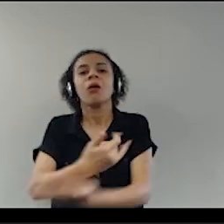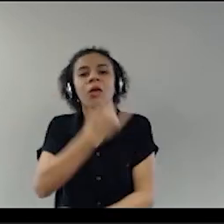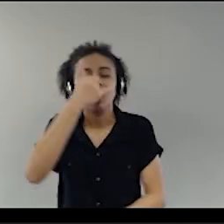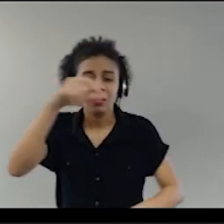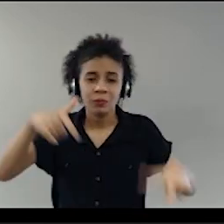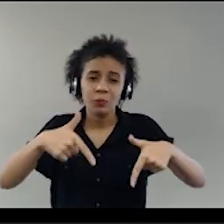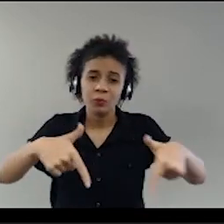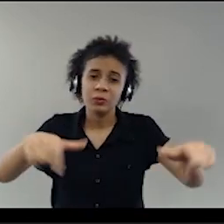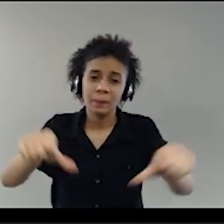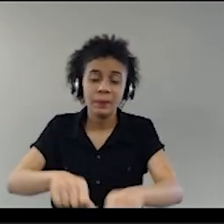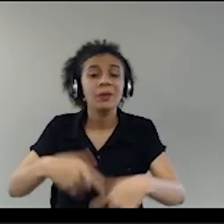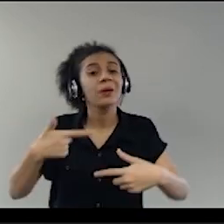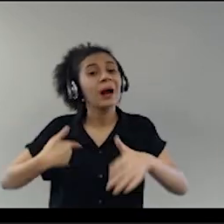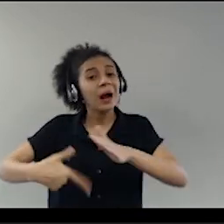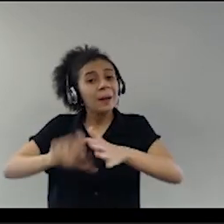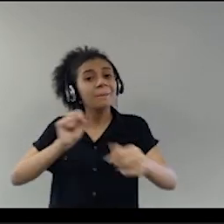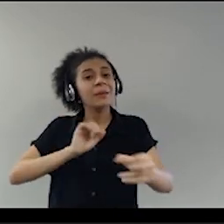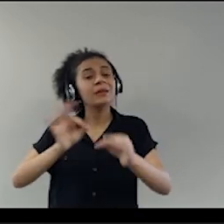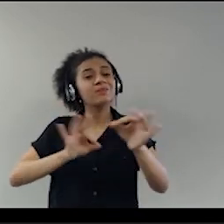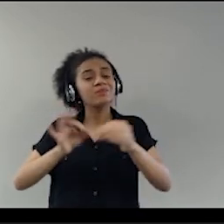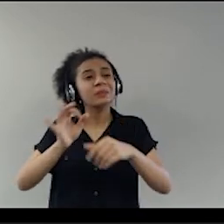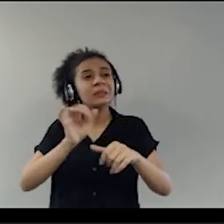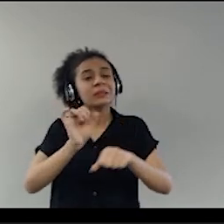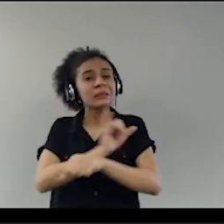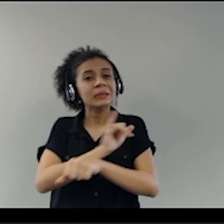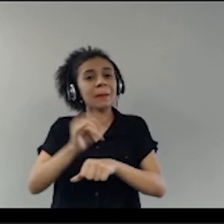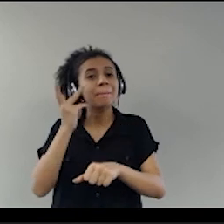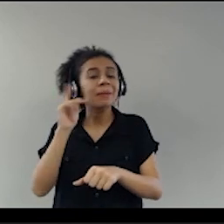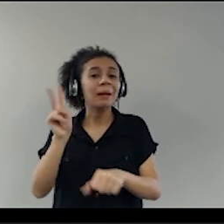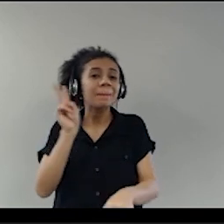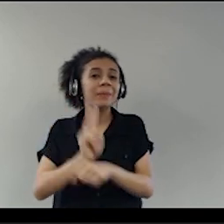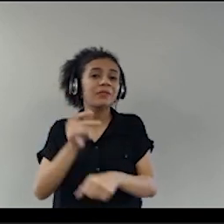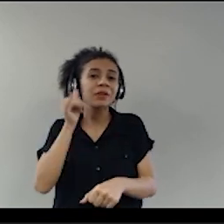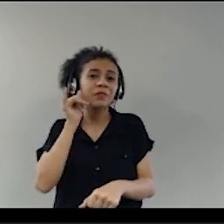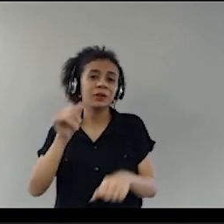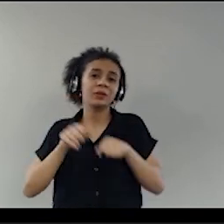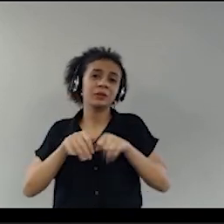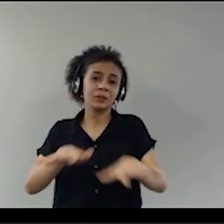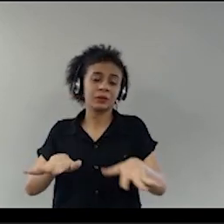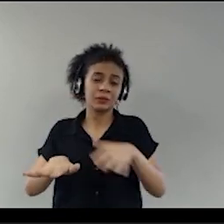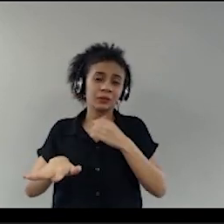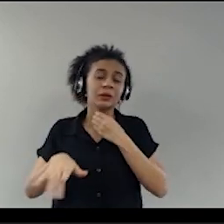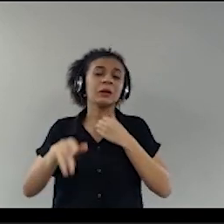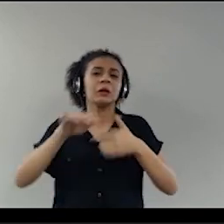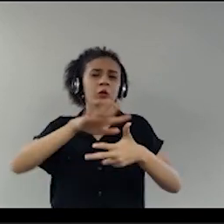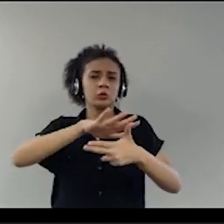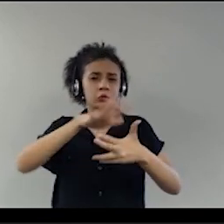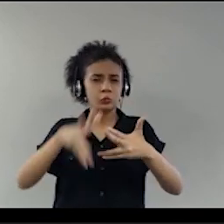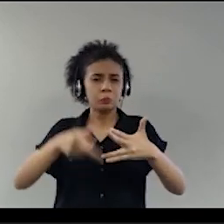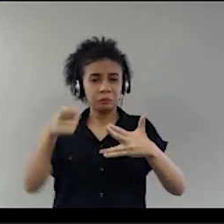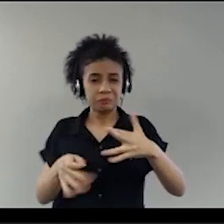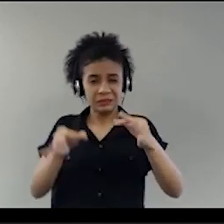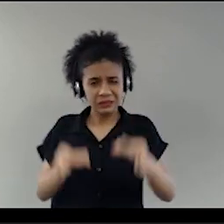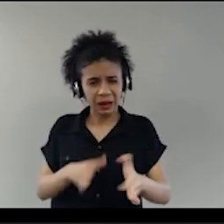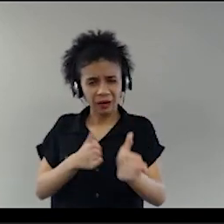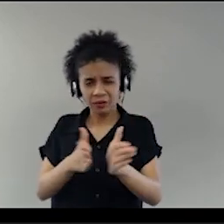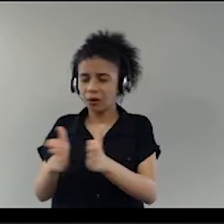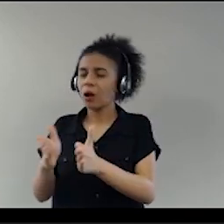nós temos que criar esses mecanismos e um marco legal adequado, com uma jurisprudência adequada, isso dará uma